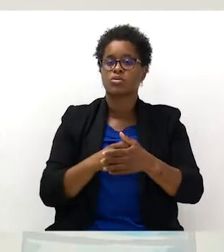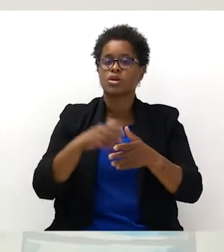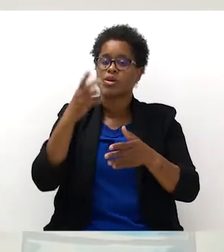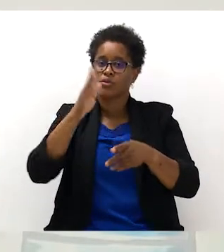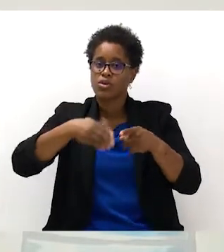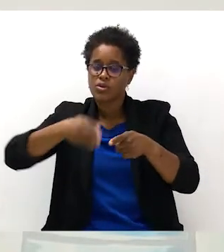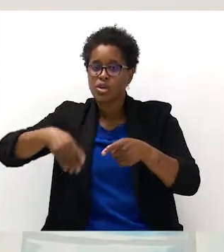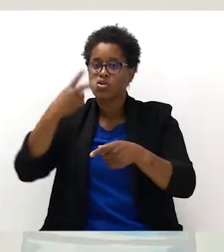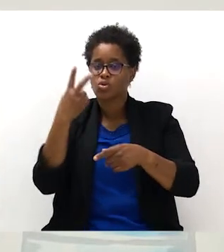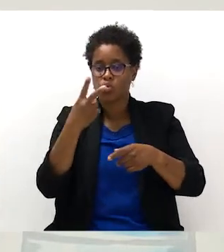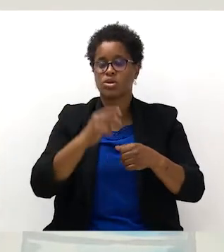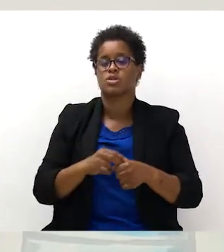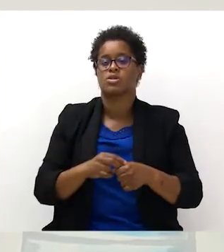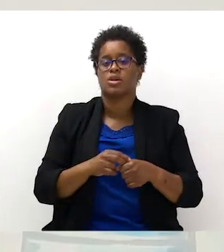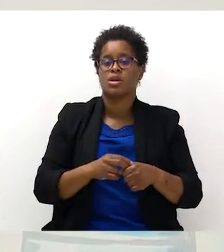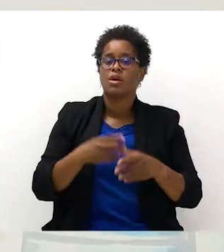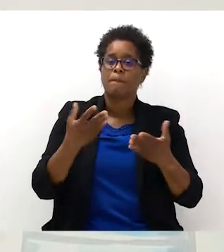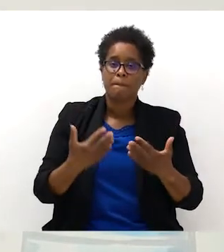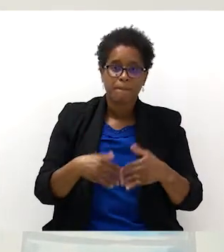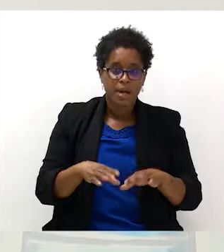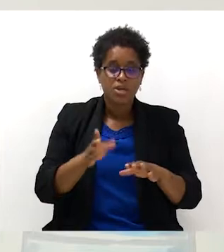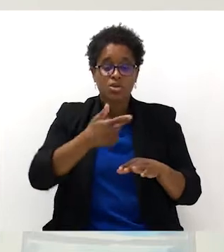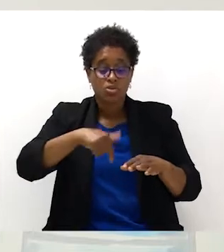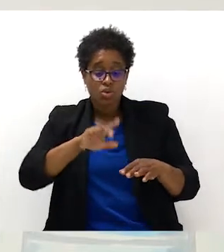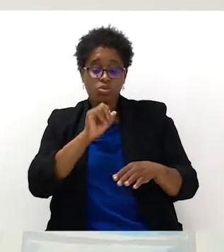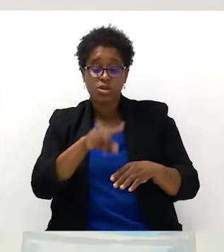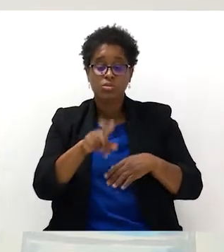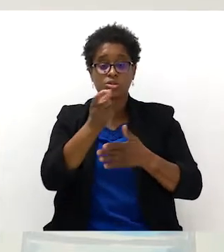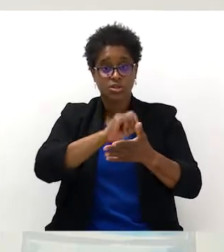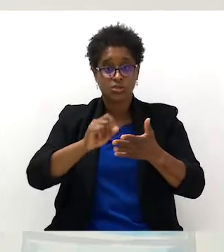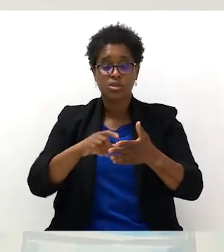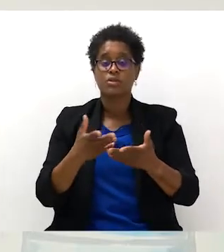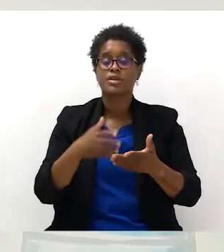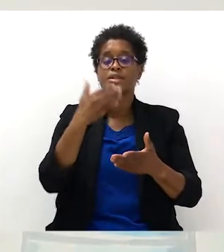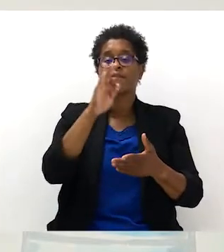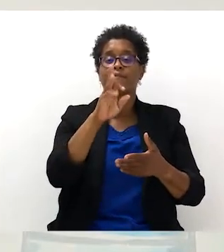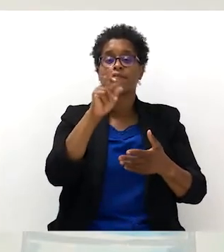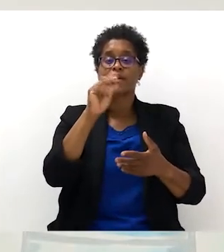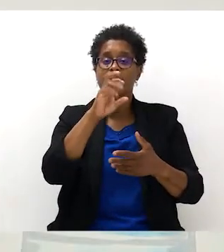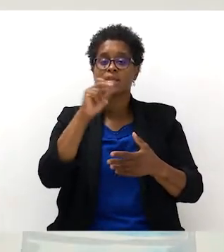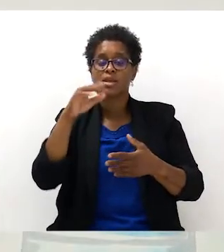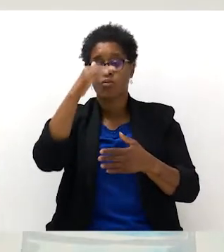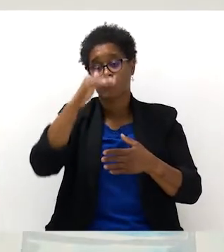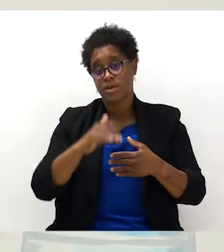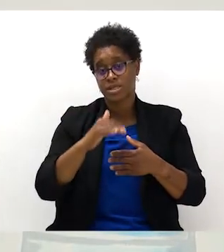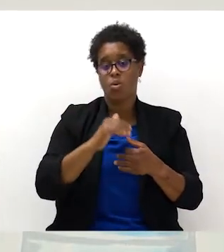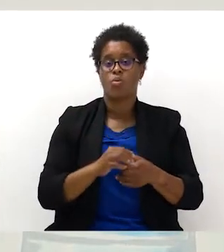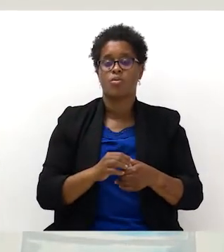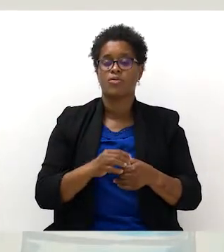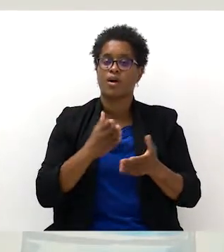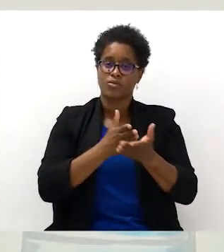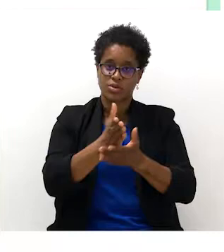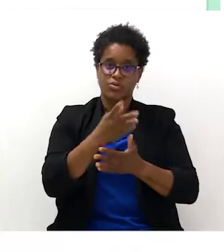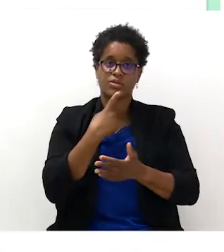duas partes, certo? Então, nós podemos representar através da fração. Entendido?